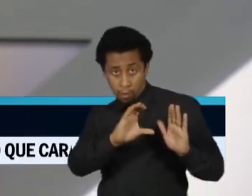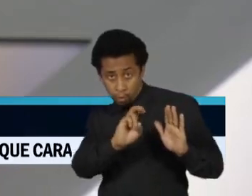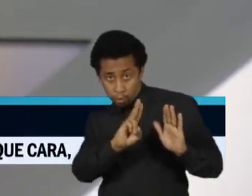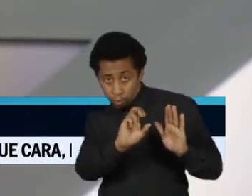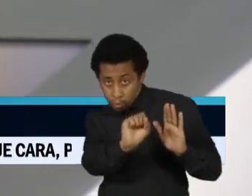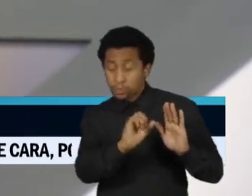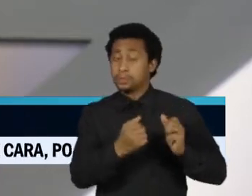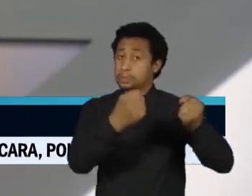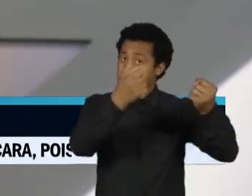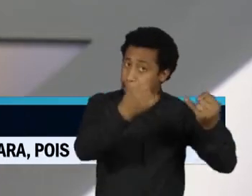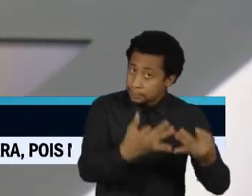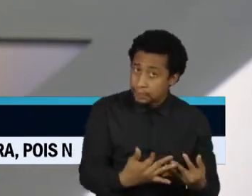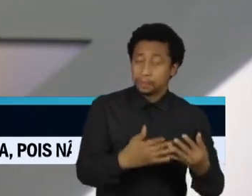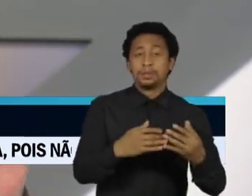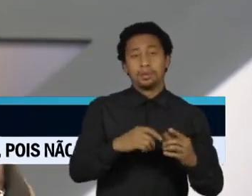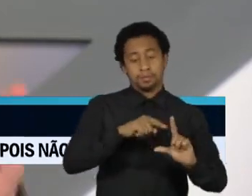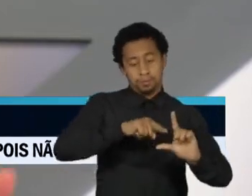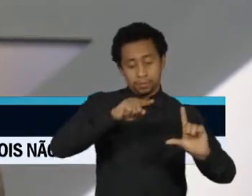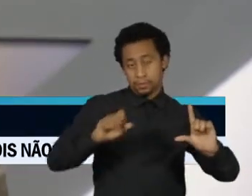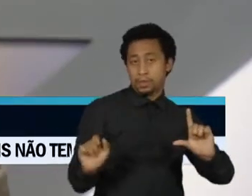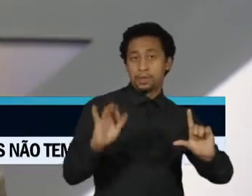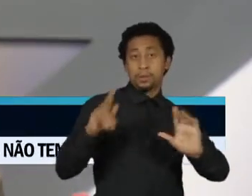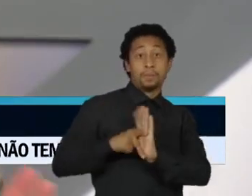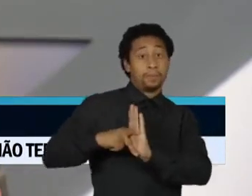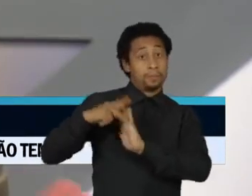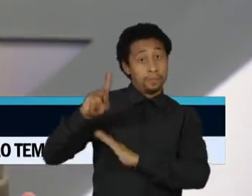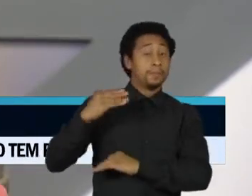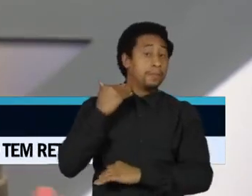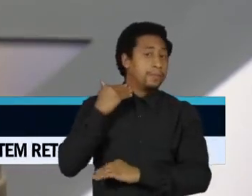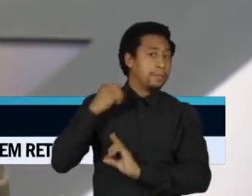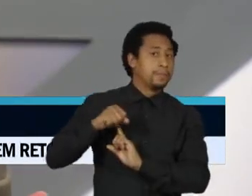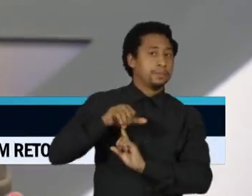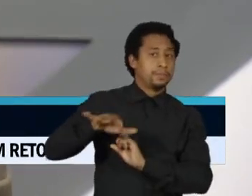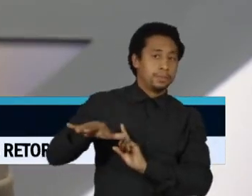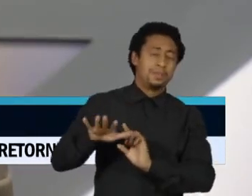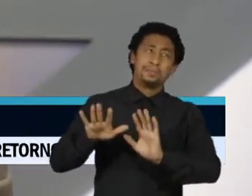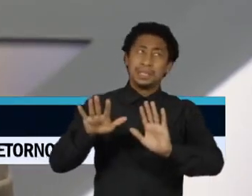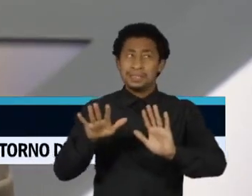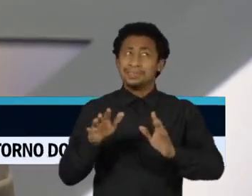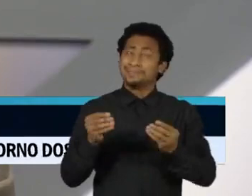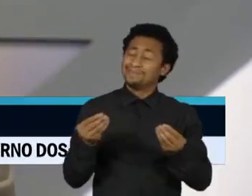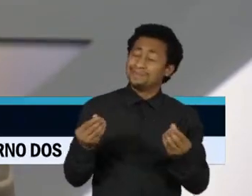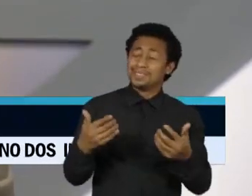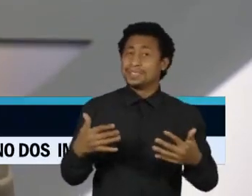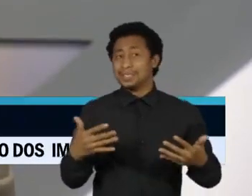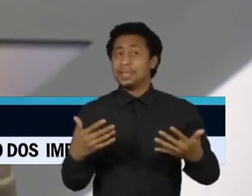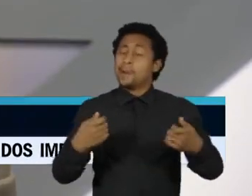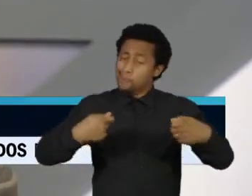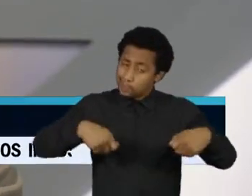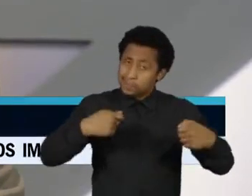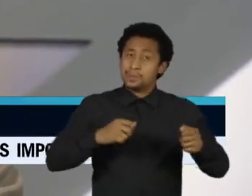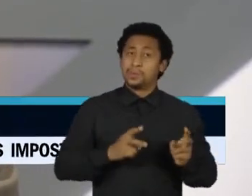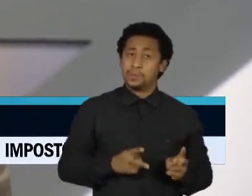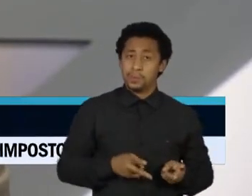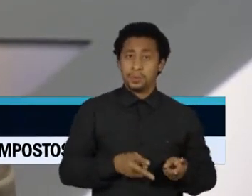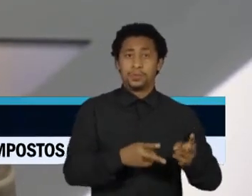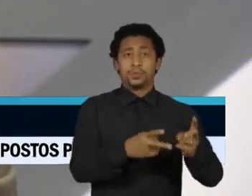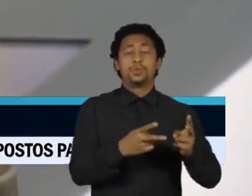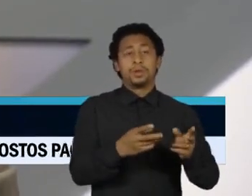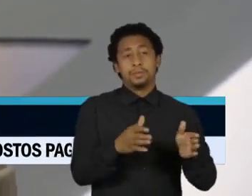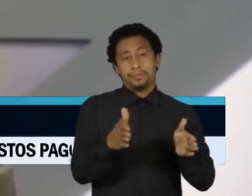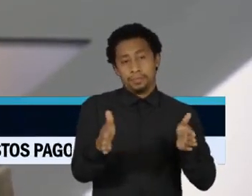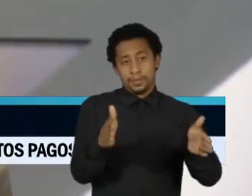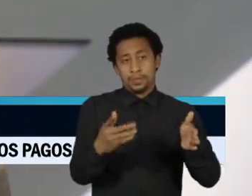inflação do Banco Central. Então, em tese, ele teria que manter isso por praticamente um